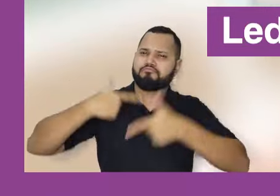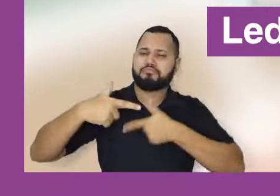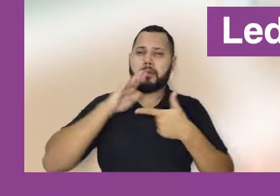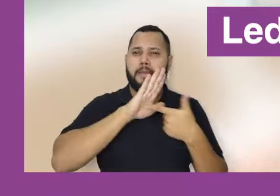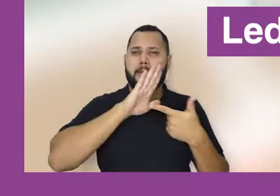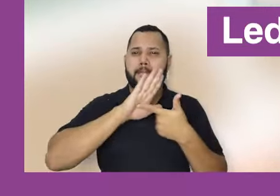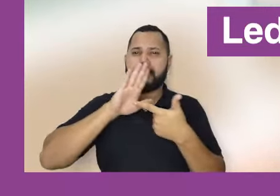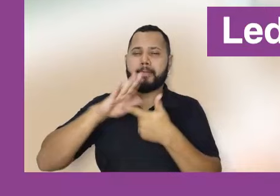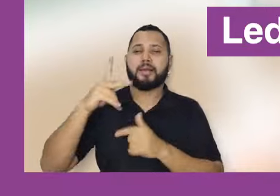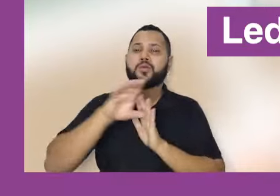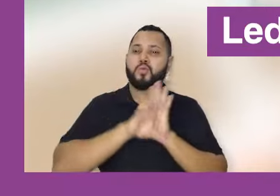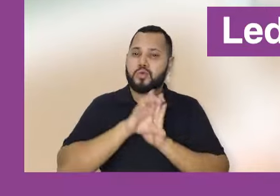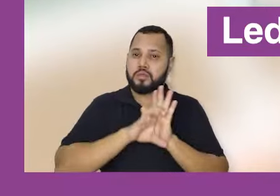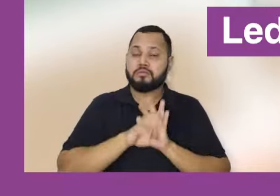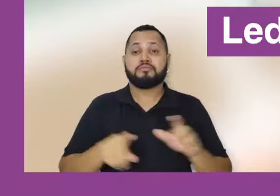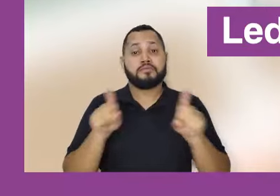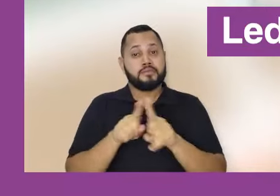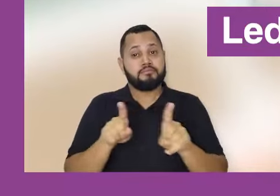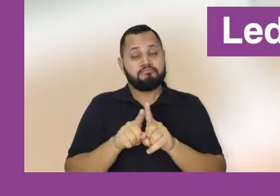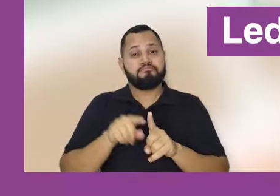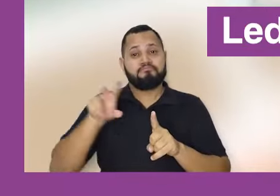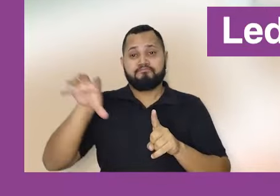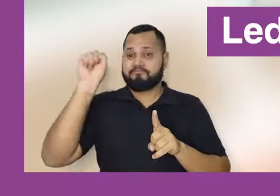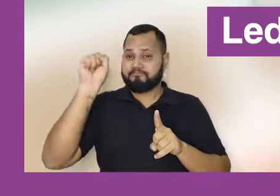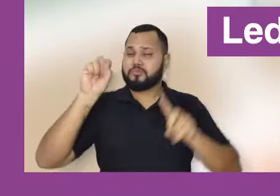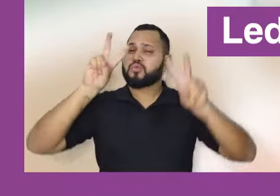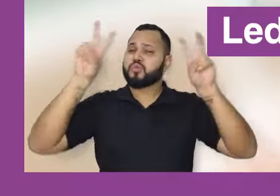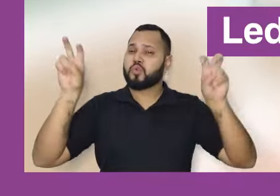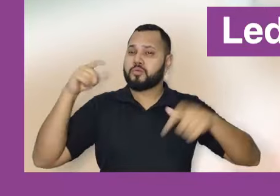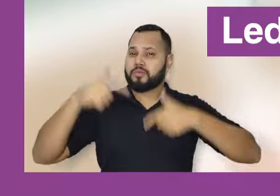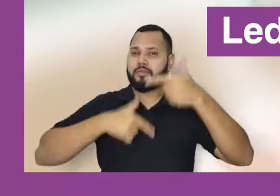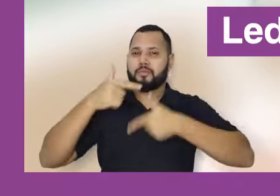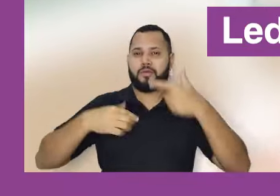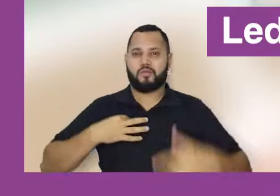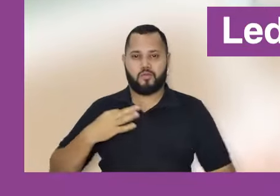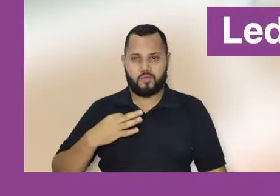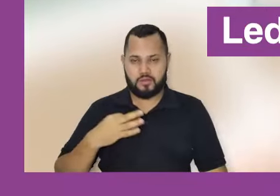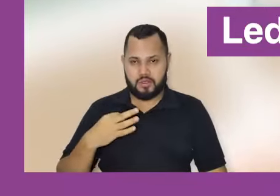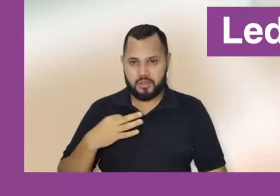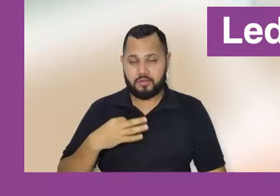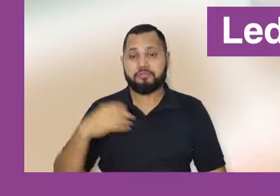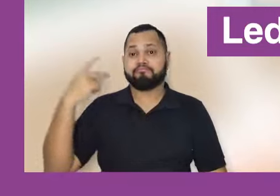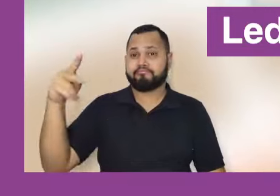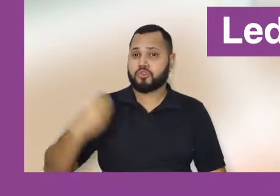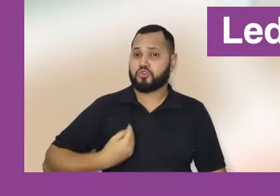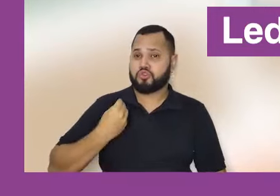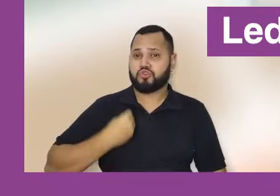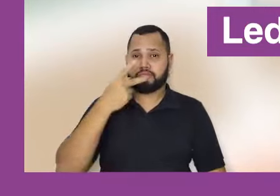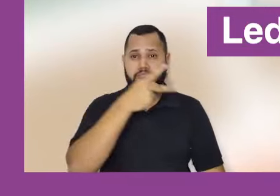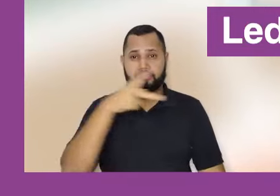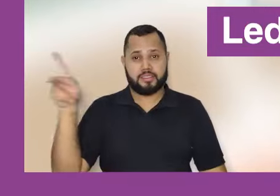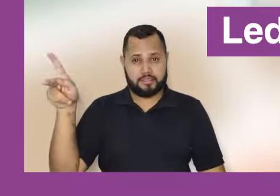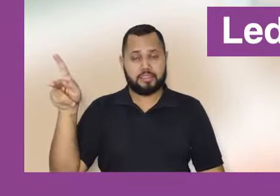apresentado de currículo Mas eu também queria ressaltar esse ponto da voluntariedade porque você é presidente